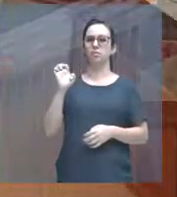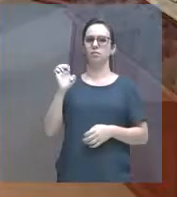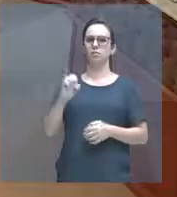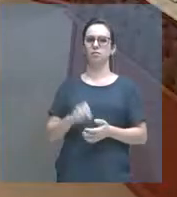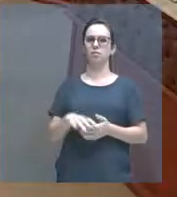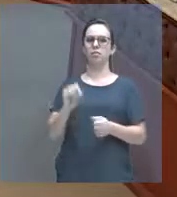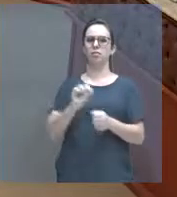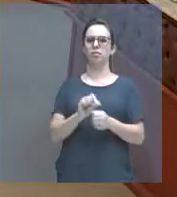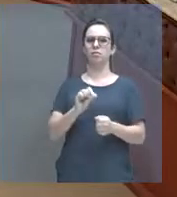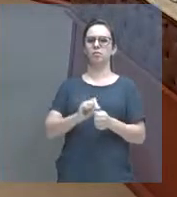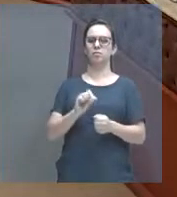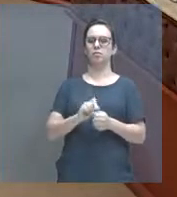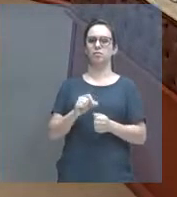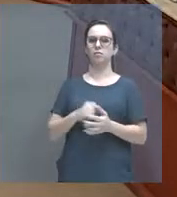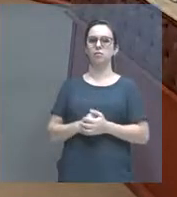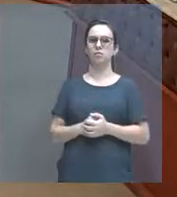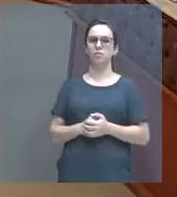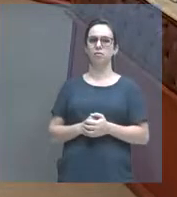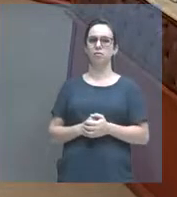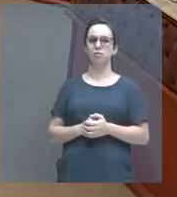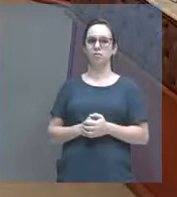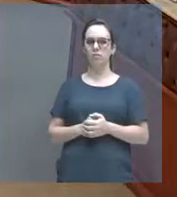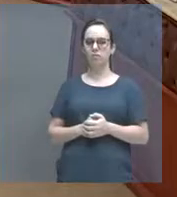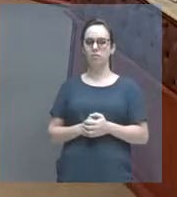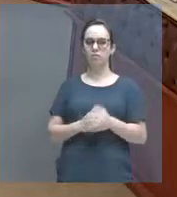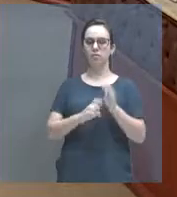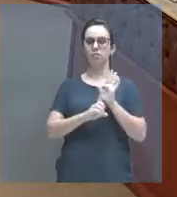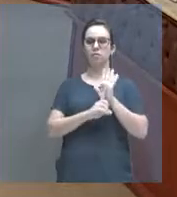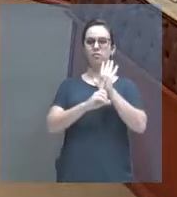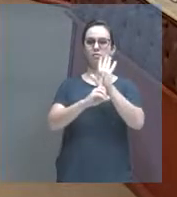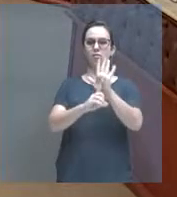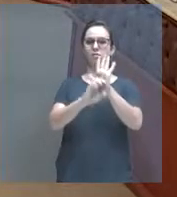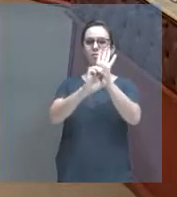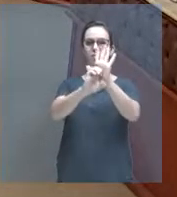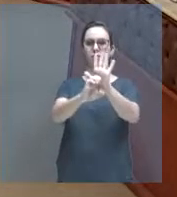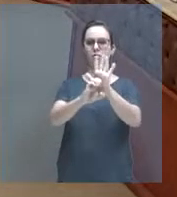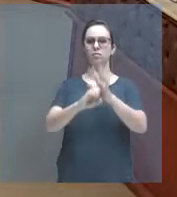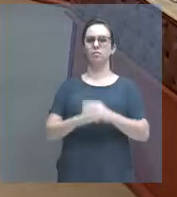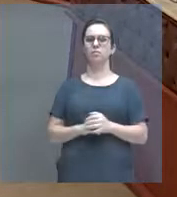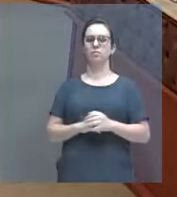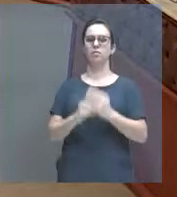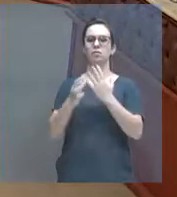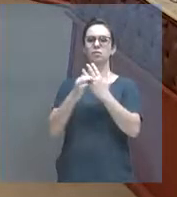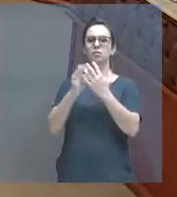fazendo o papel de esposa e filha.